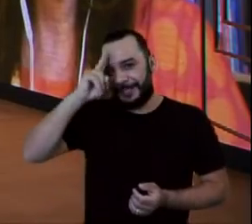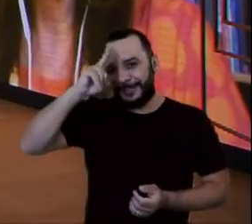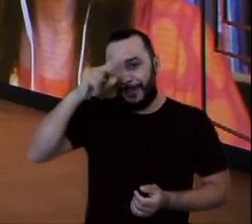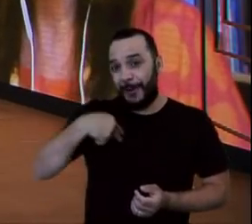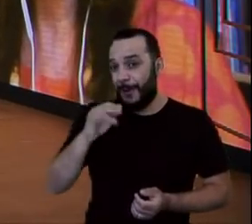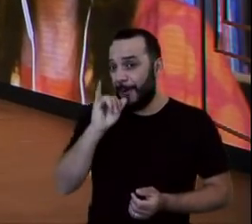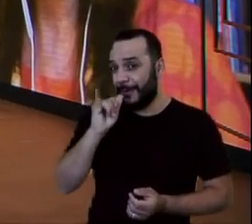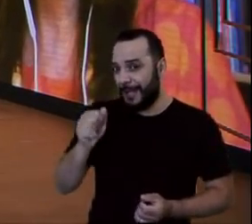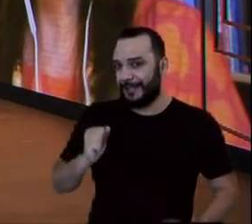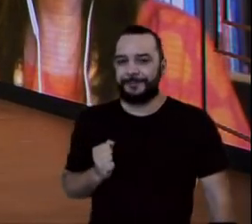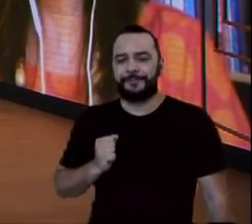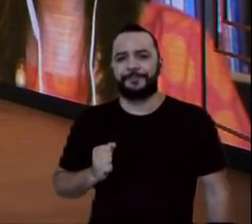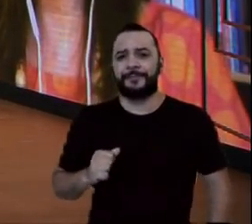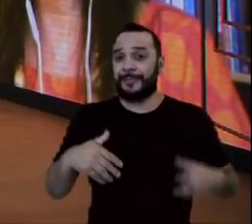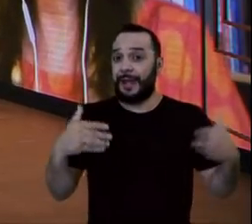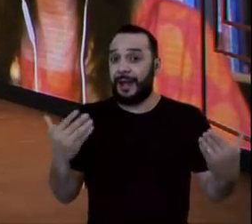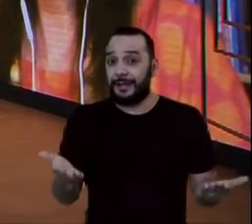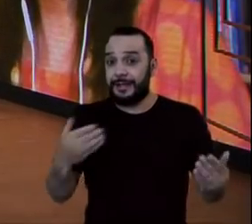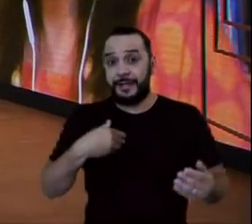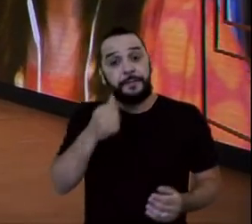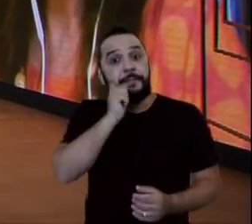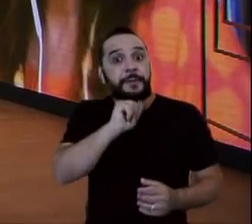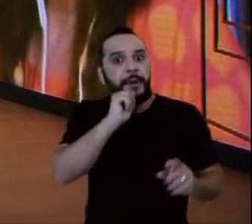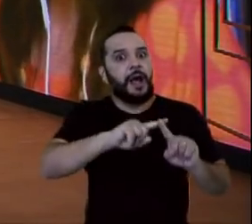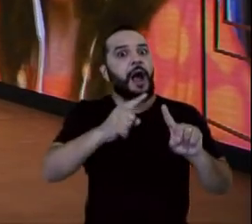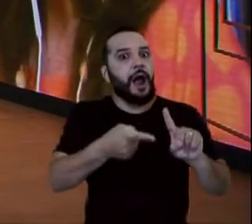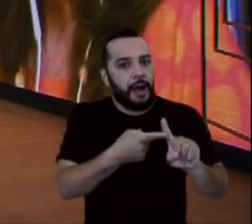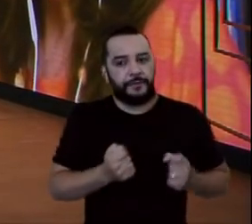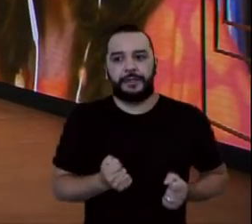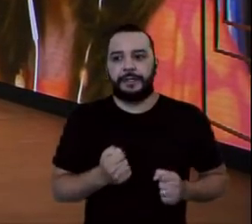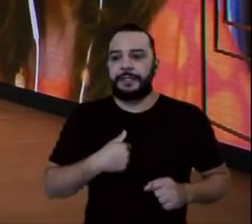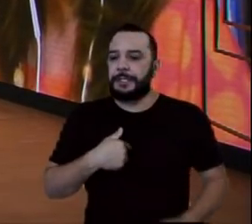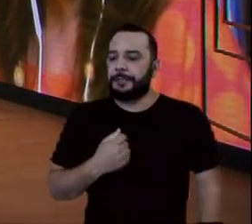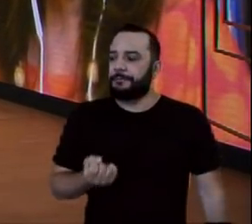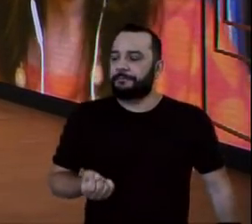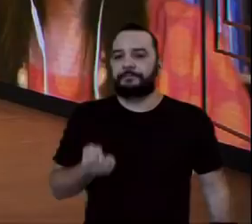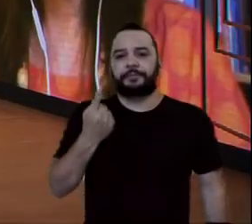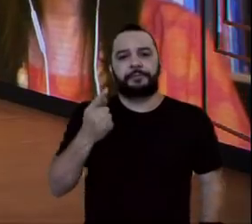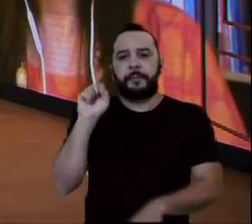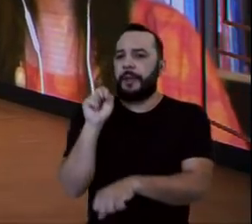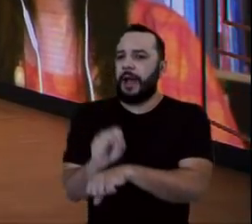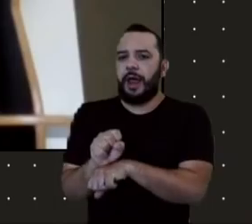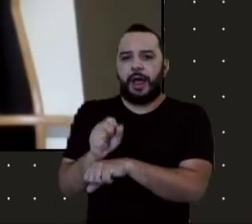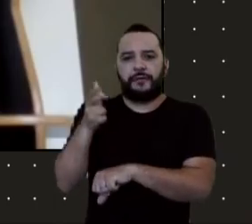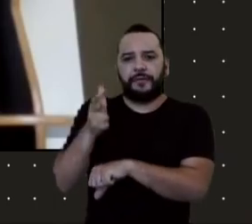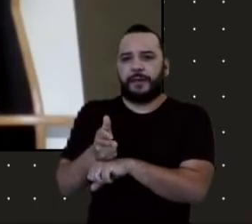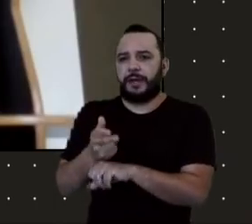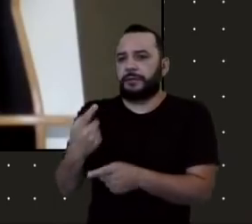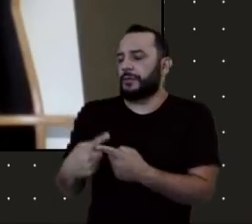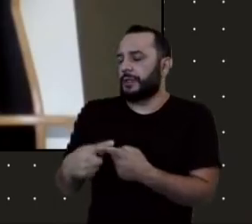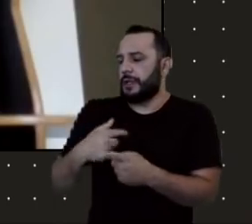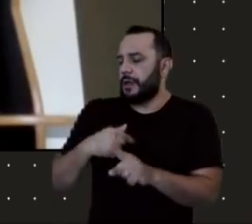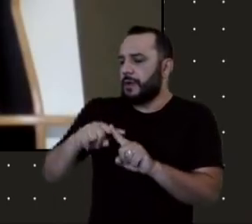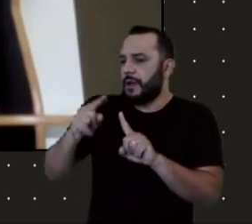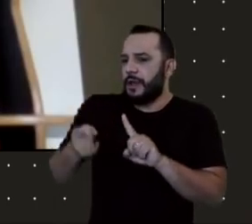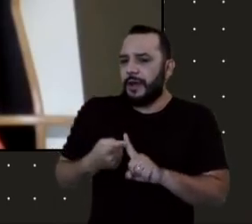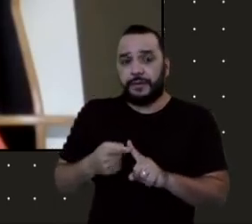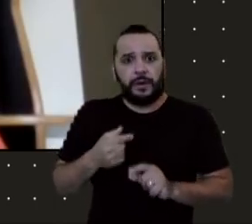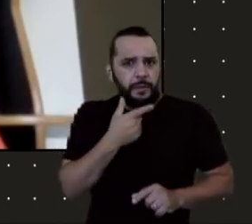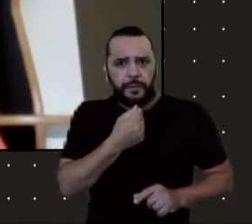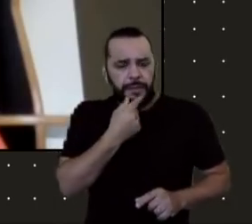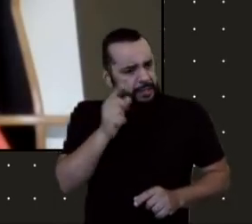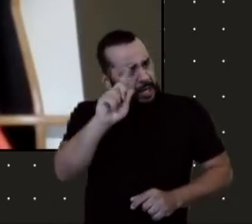forma, nas histórias que estavam sendo contadas. E aí a mamãe ficou grávida. Falei, vamos ter que parar porque eu